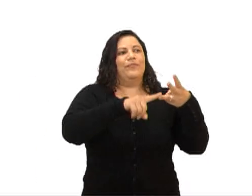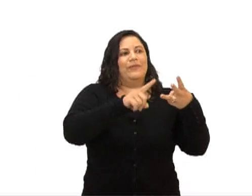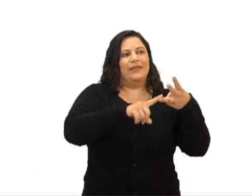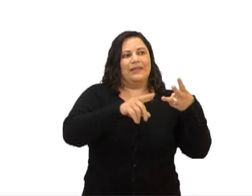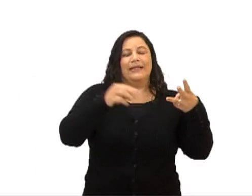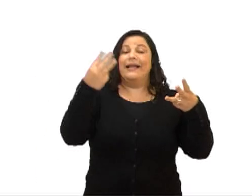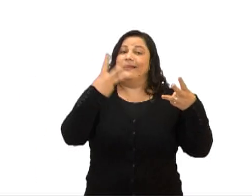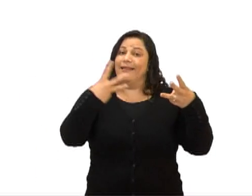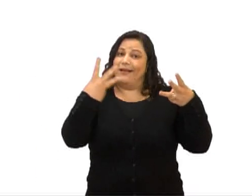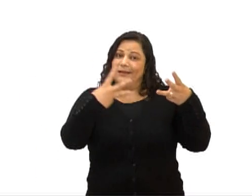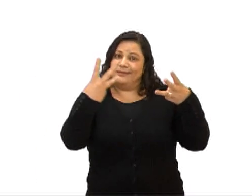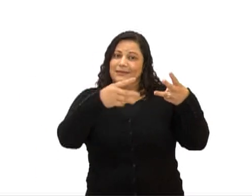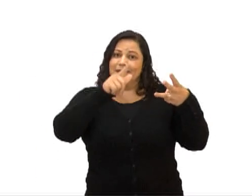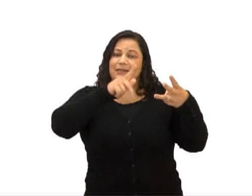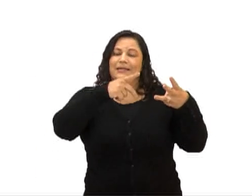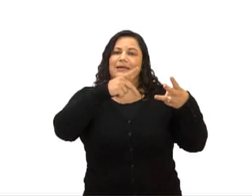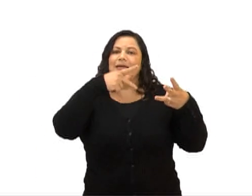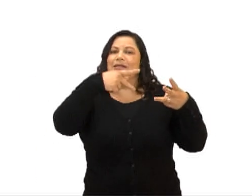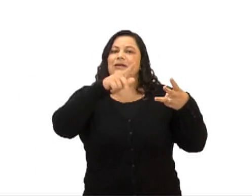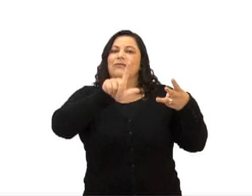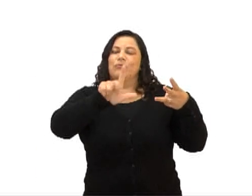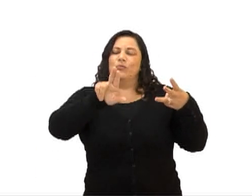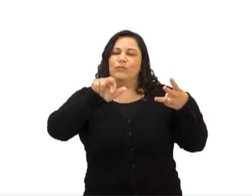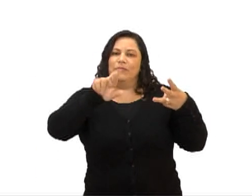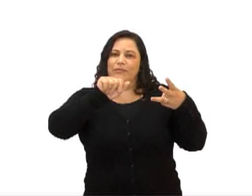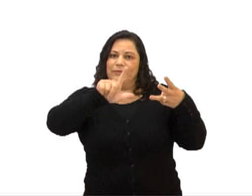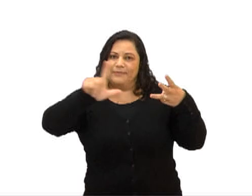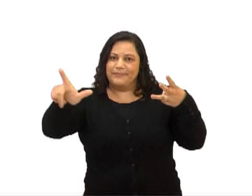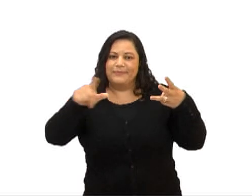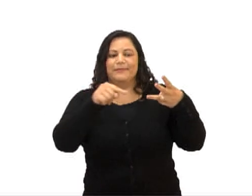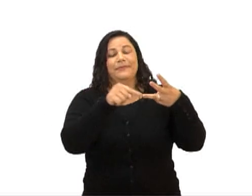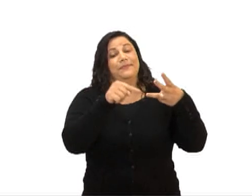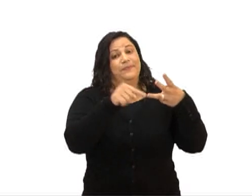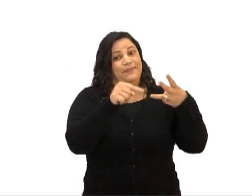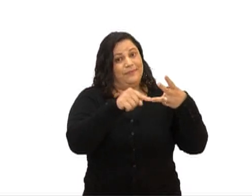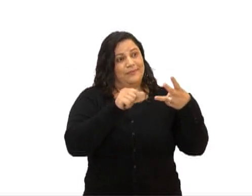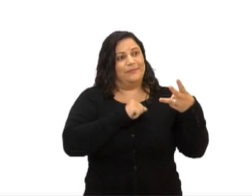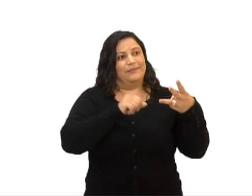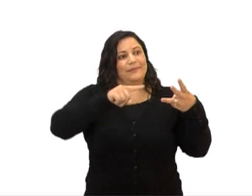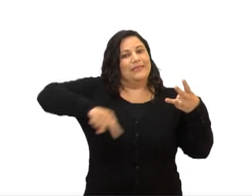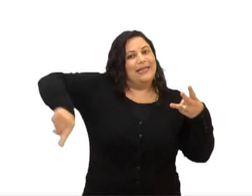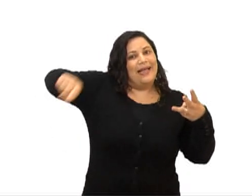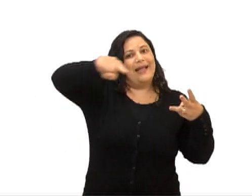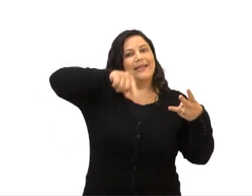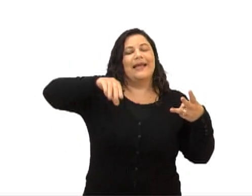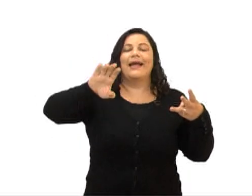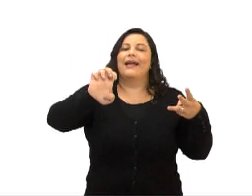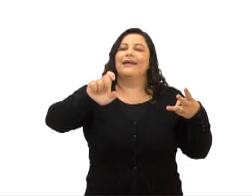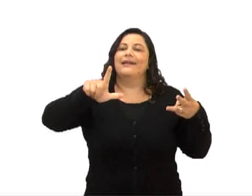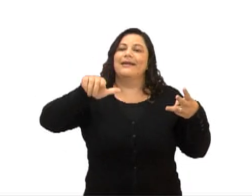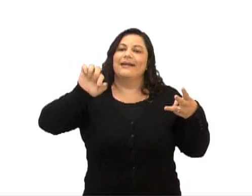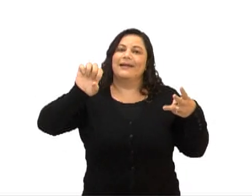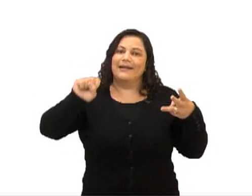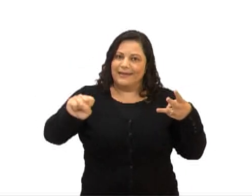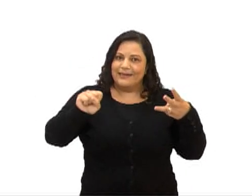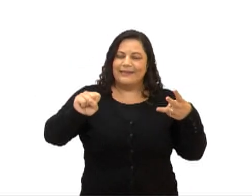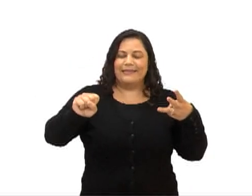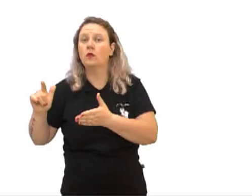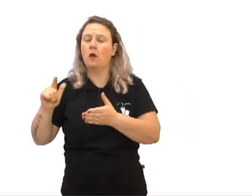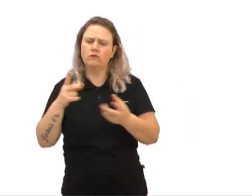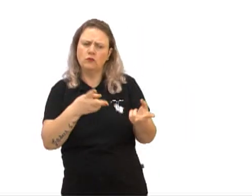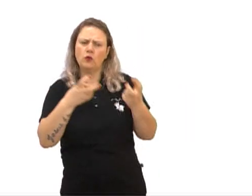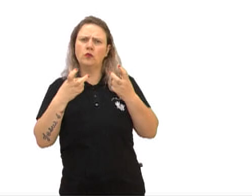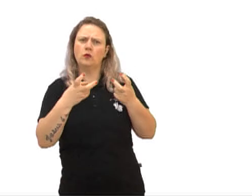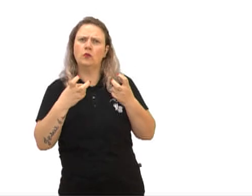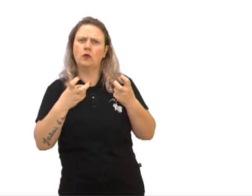Olha só. Aqui nós temos terceira pessoa do plural, eles ou elas, né, professora Rosa? No sujeito